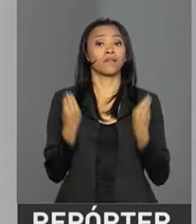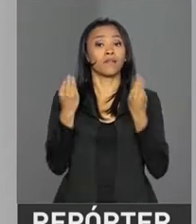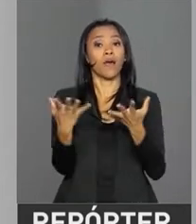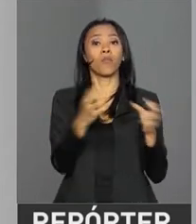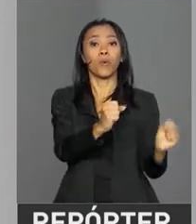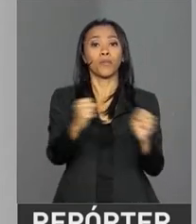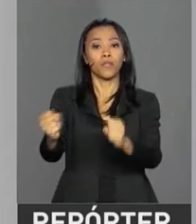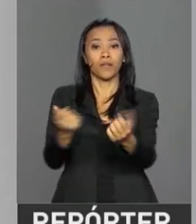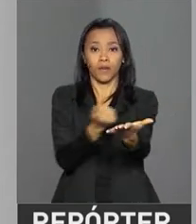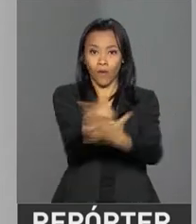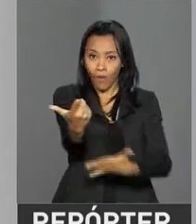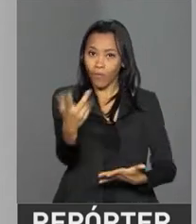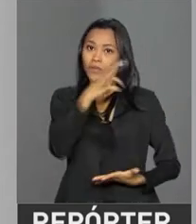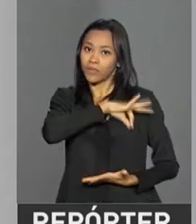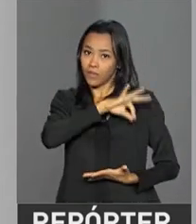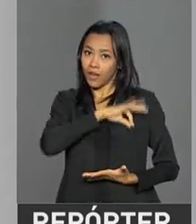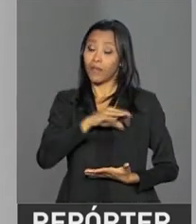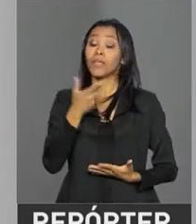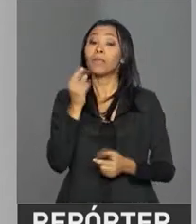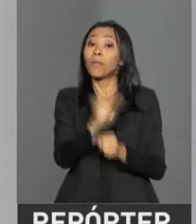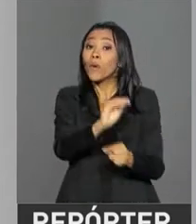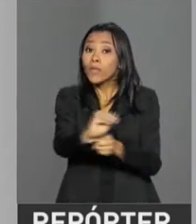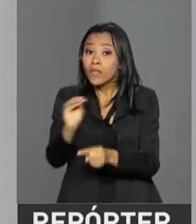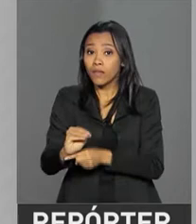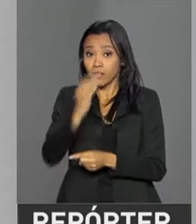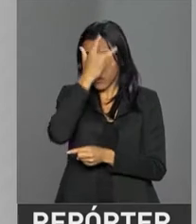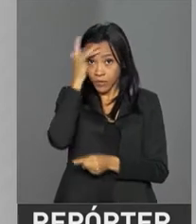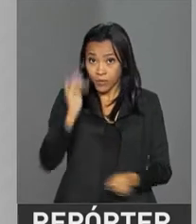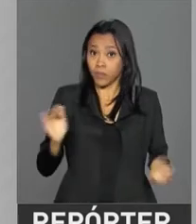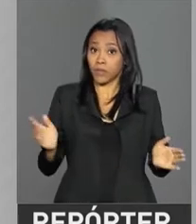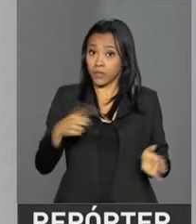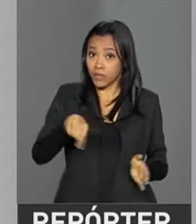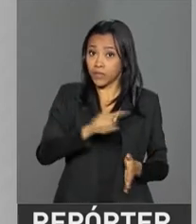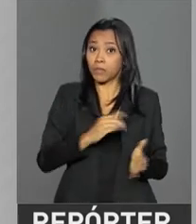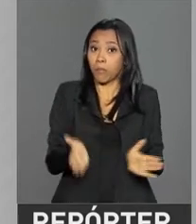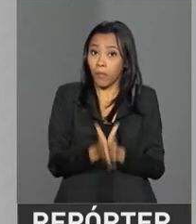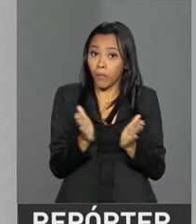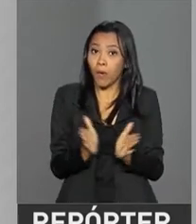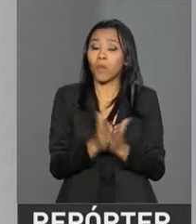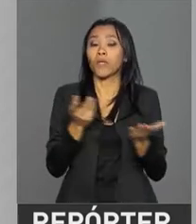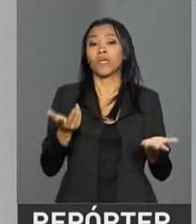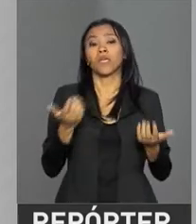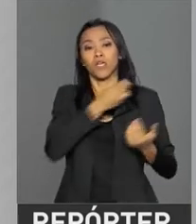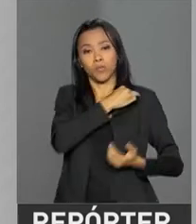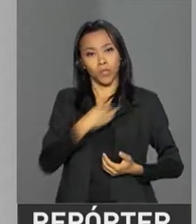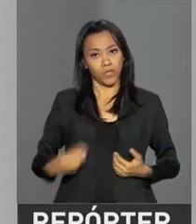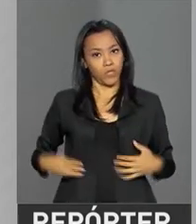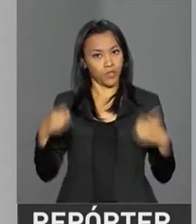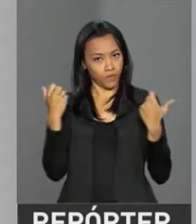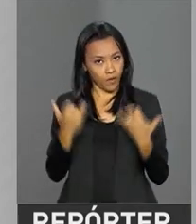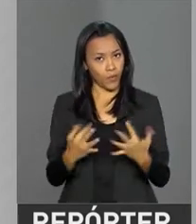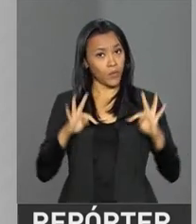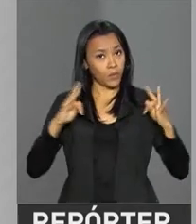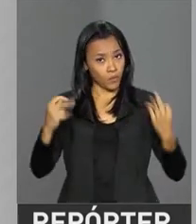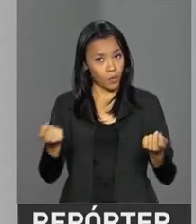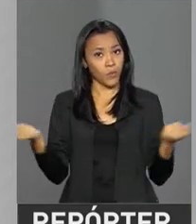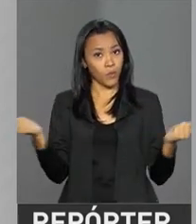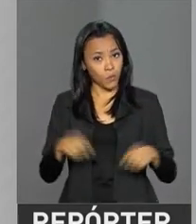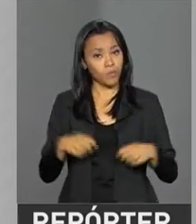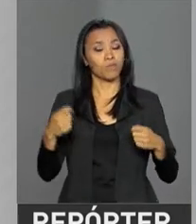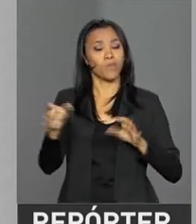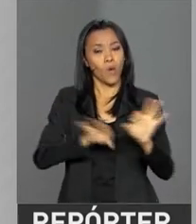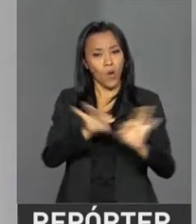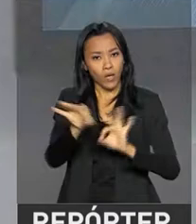protege sobretudo as pessoas mais pobres além disso destacou meirelles permite que todos possam planejar melhor as suas